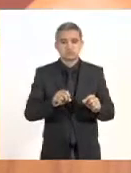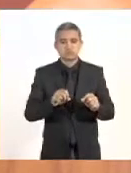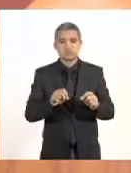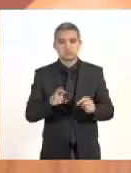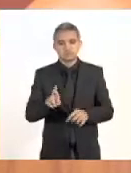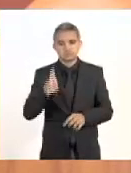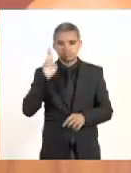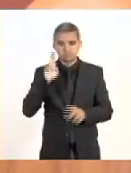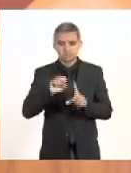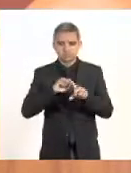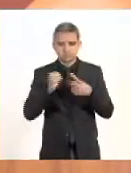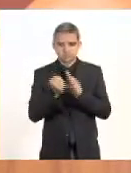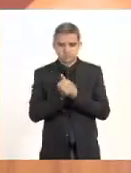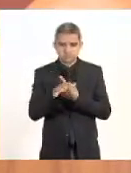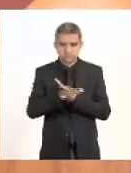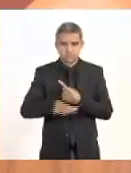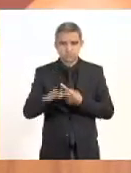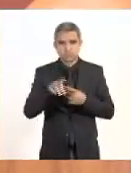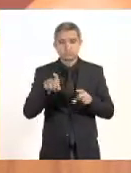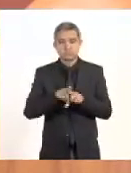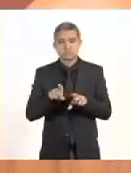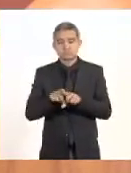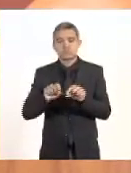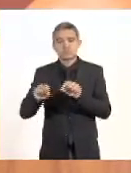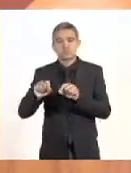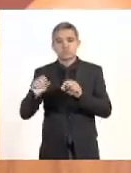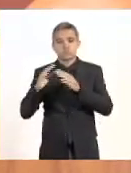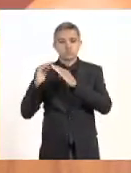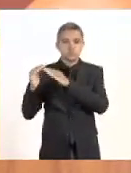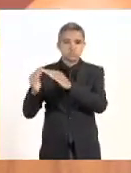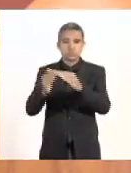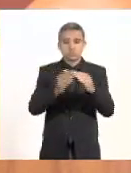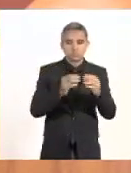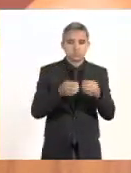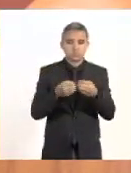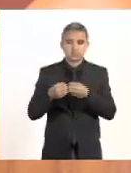e os ganhos que estão tendo a sociedade pelas defesas que estão sendo feitas por esta casa. Muito obrigado, senhor presidente.